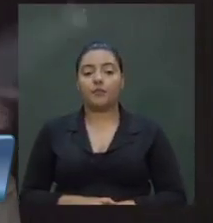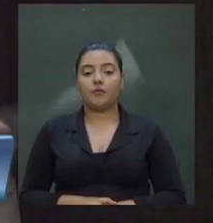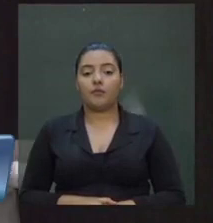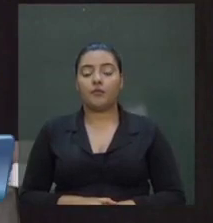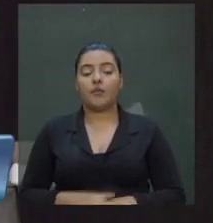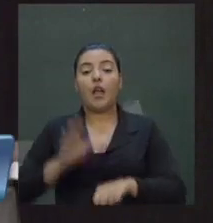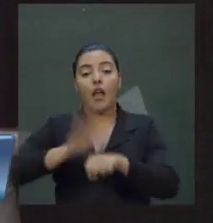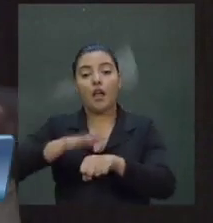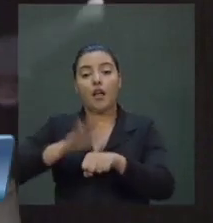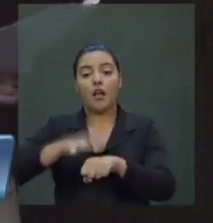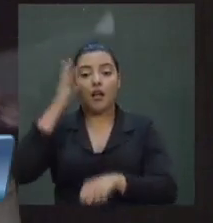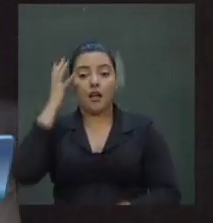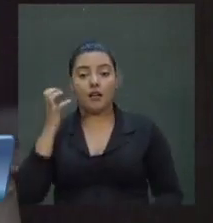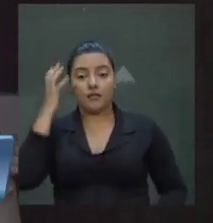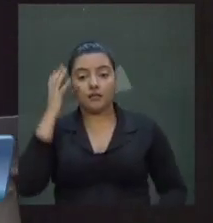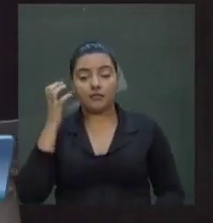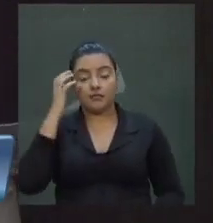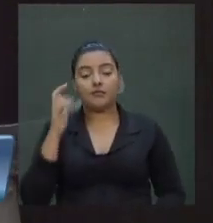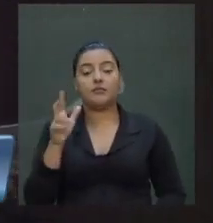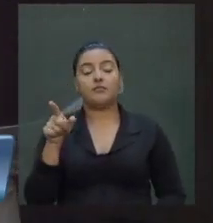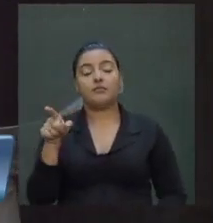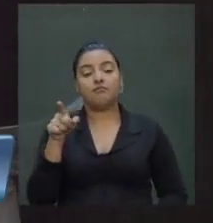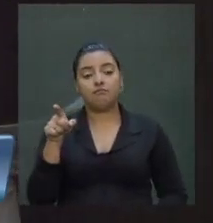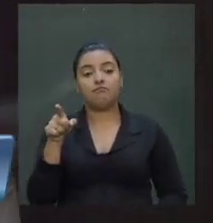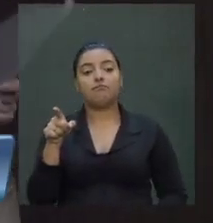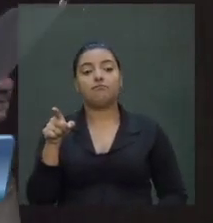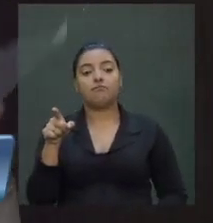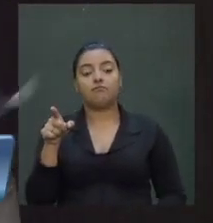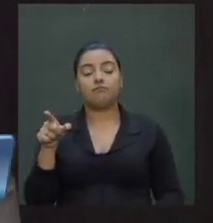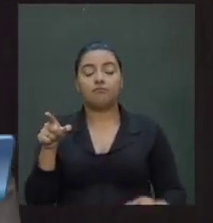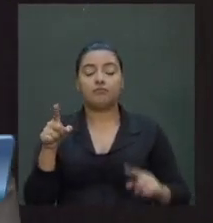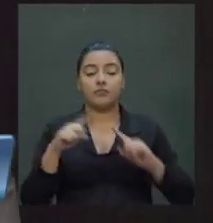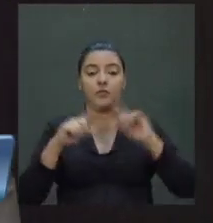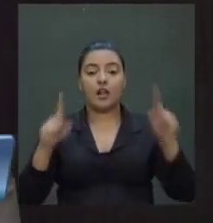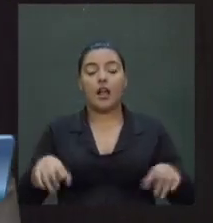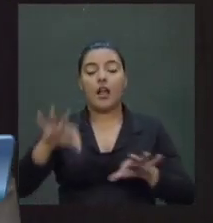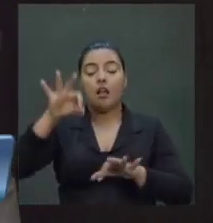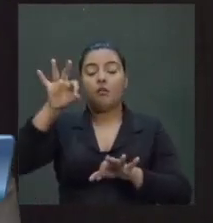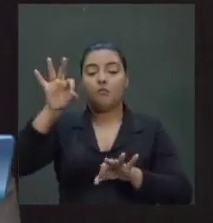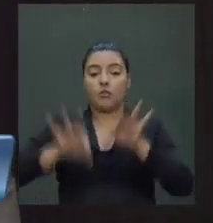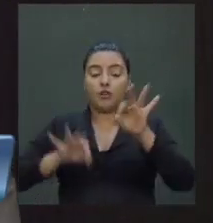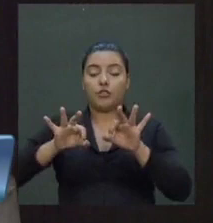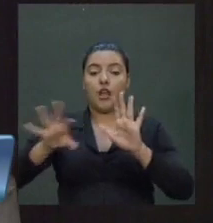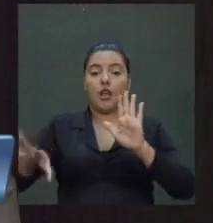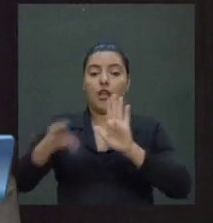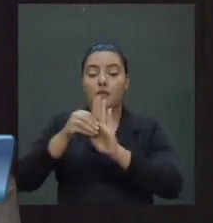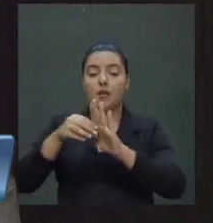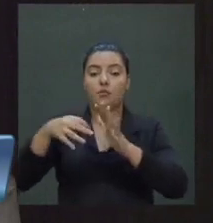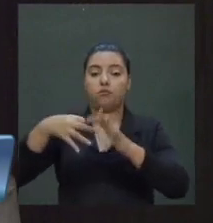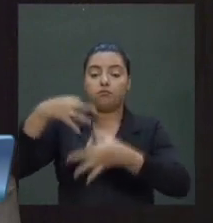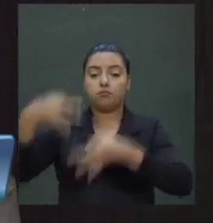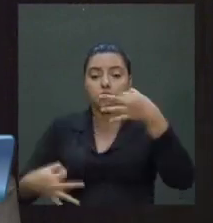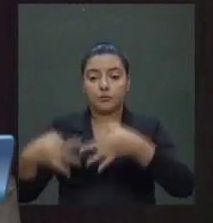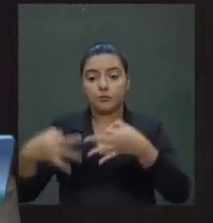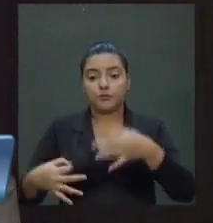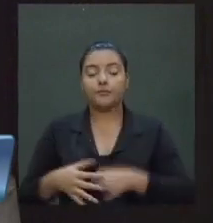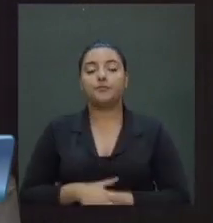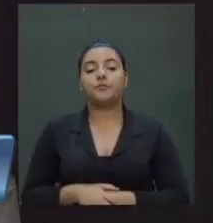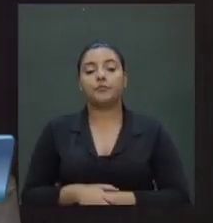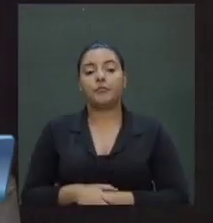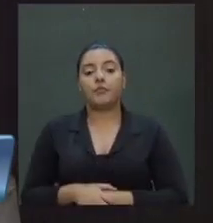de autoria do deputado Evandro Leitão, a mensagem do Tribunal de Justiça. Eu estou aqui pugnando